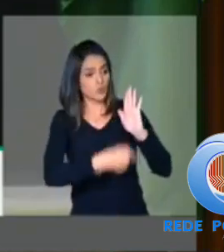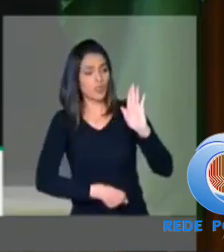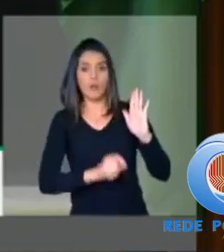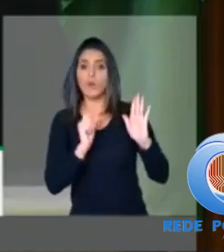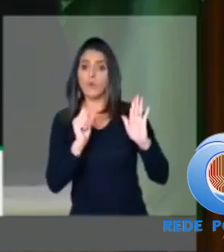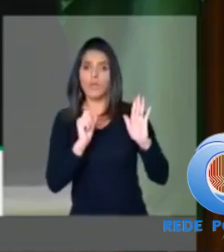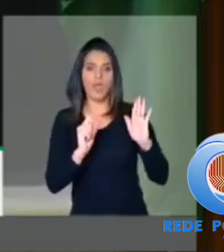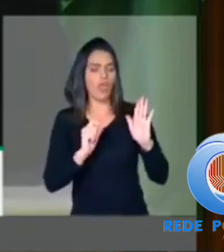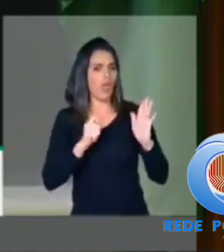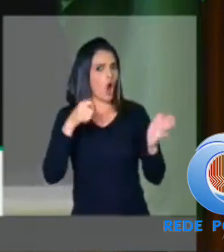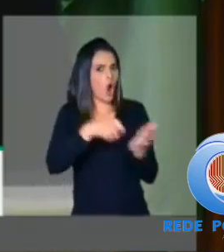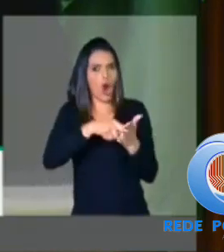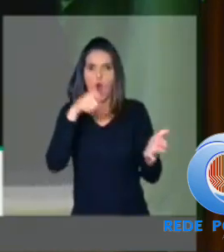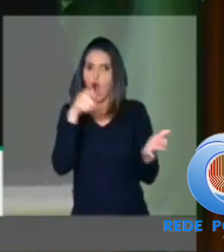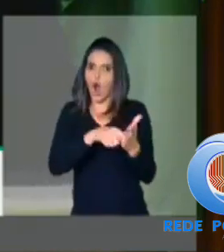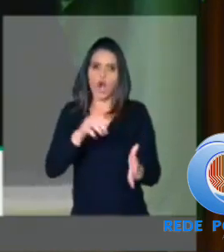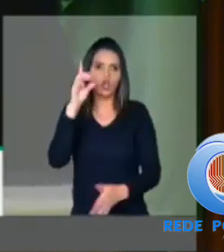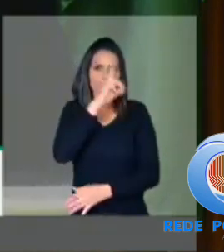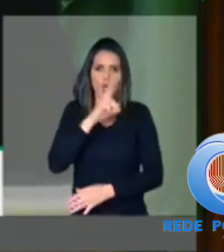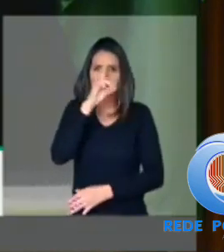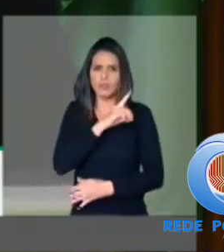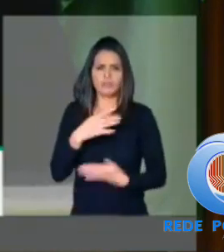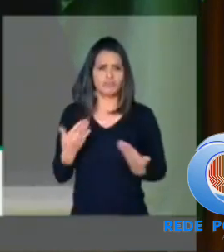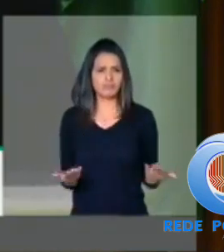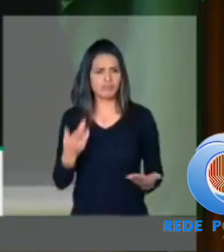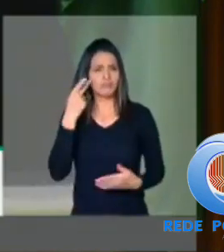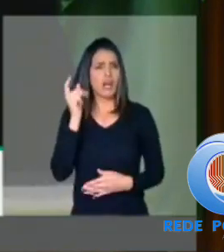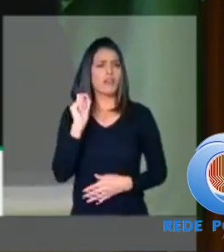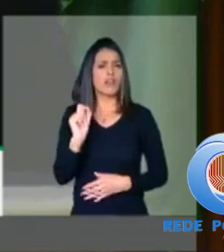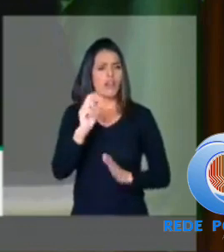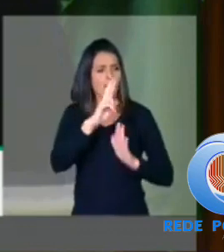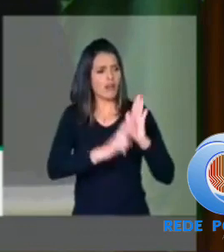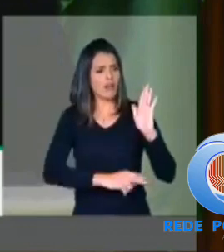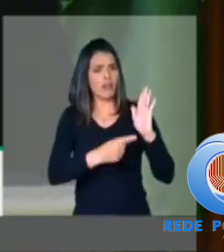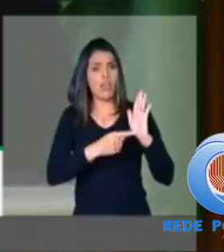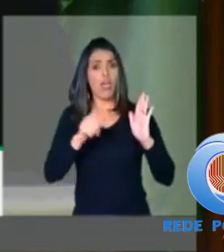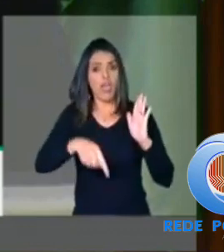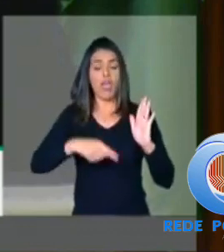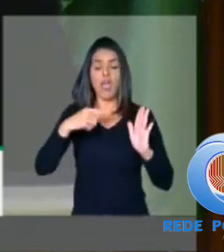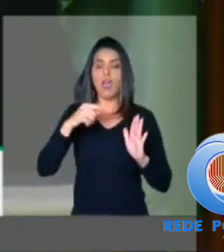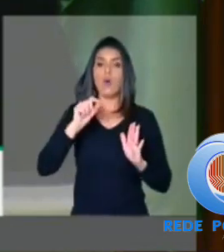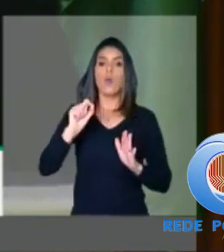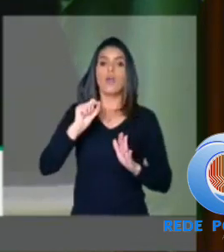da lei? Qual era o espírito do relatório? Era trabalhar